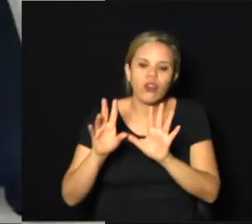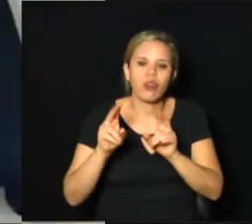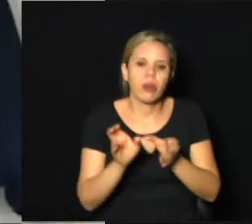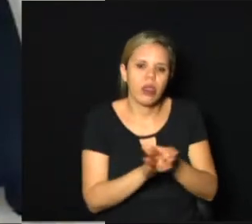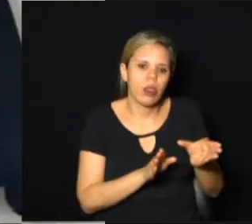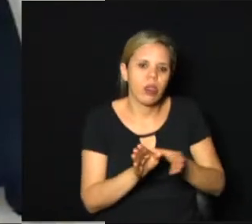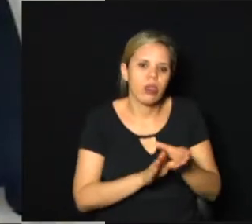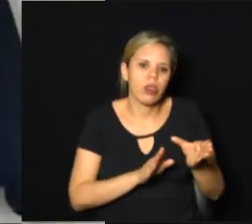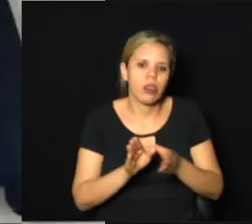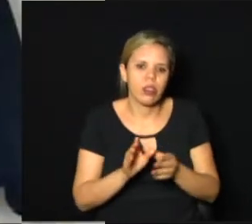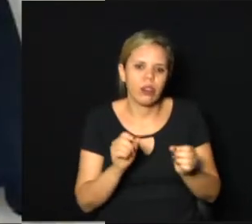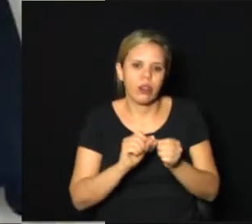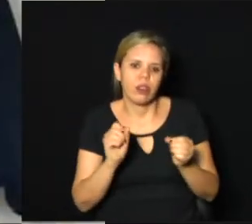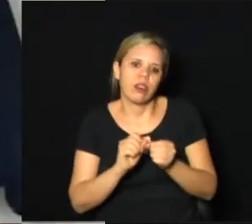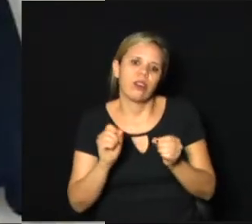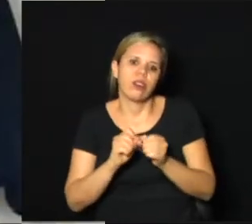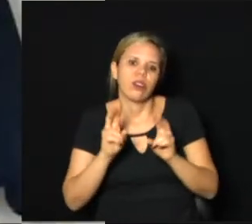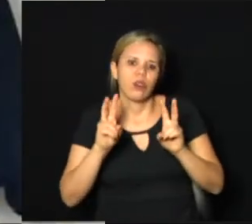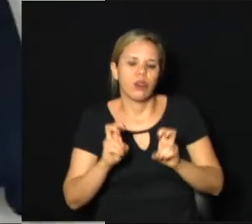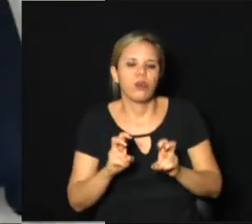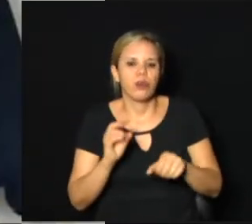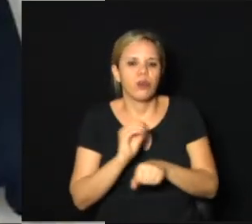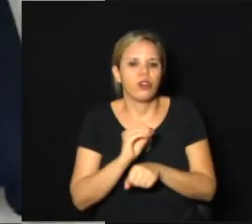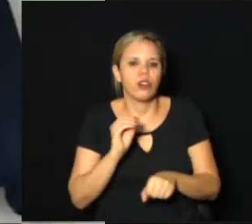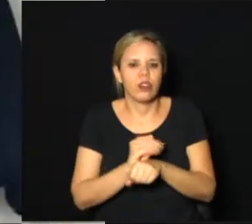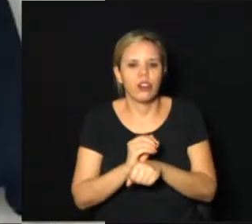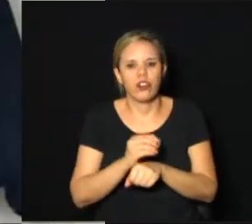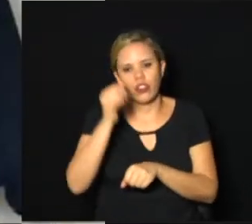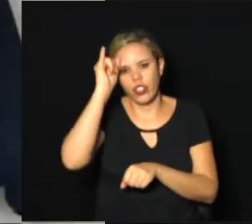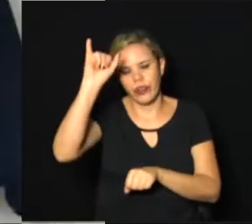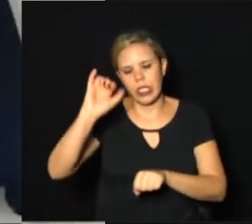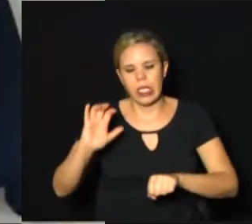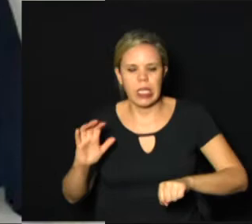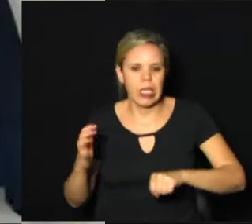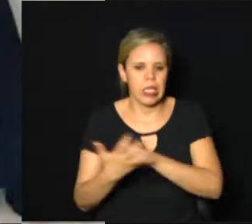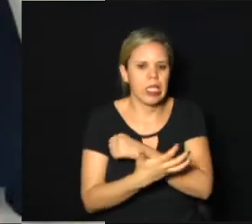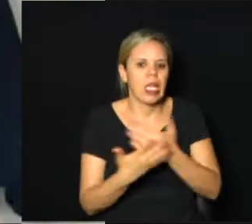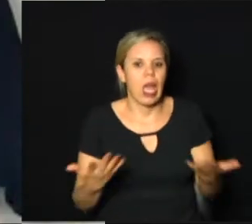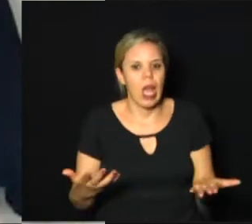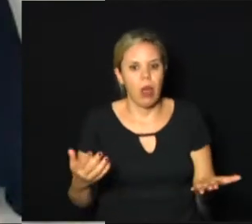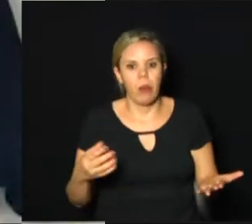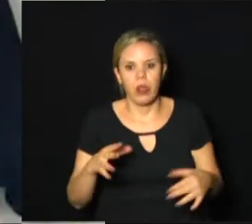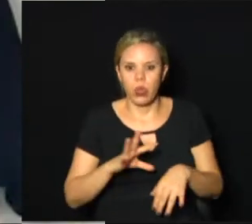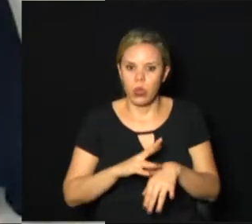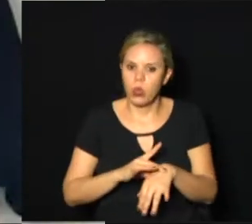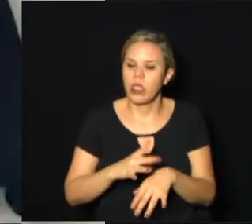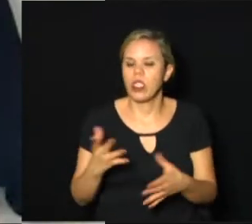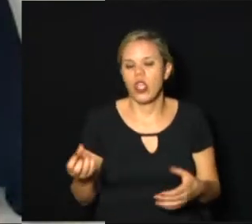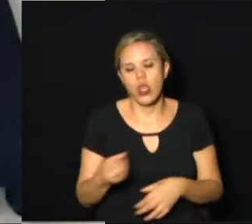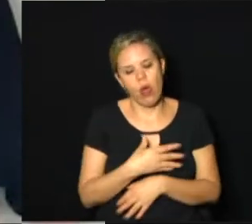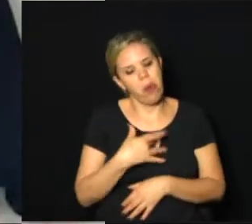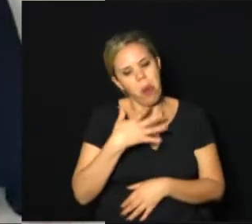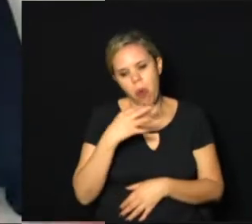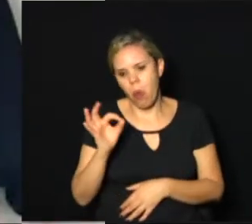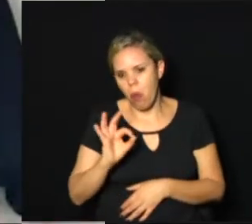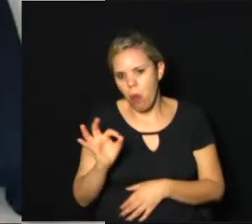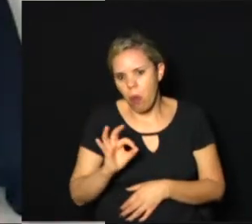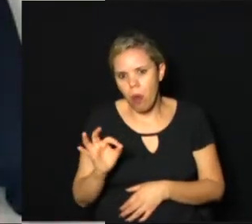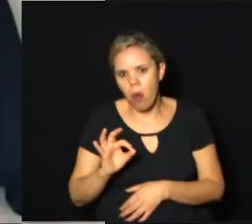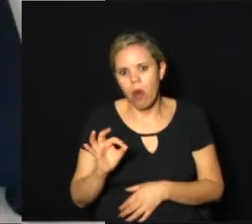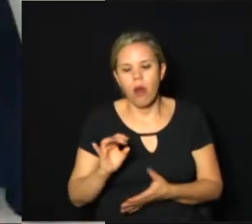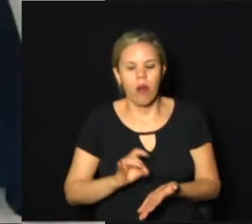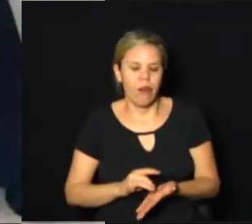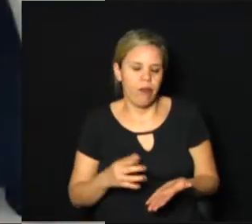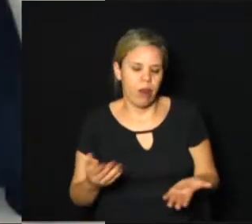orientações que foram sendo feitas a respeito de como se proteger da Covid-19. Né? A Covid-19 é uma doença nova, nós não conhecemos essa doença de